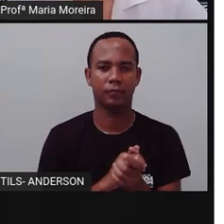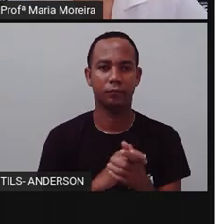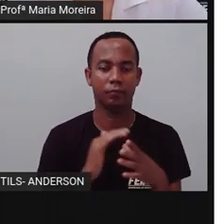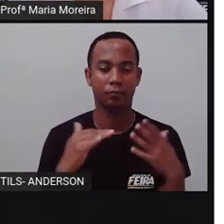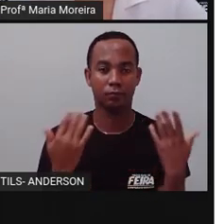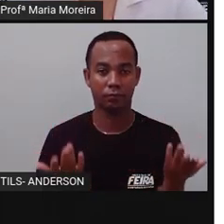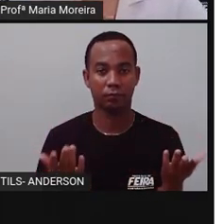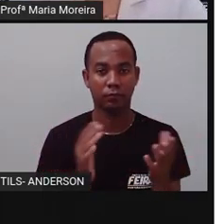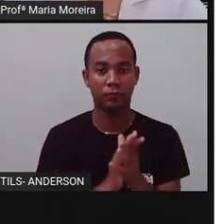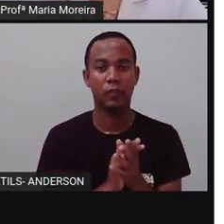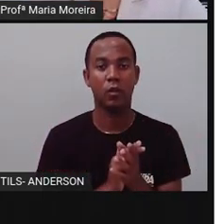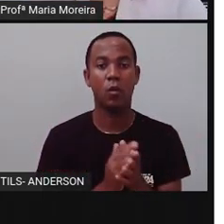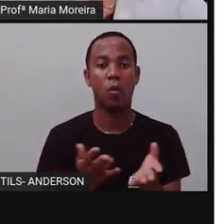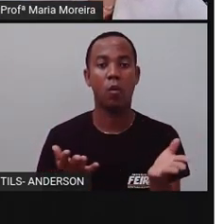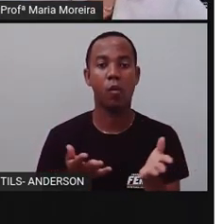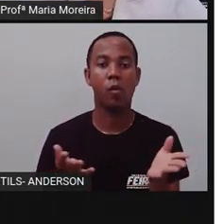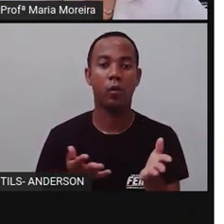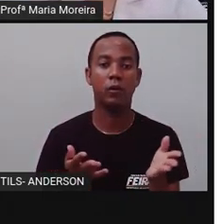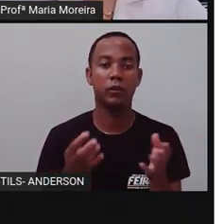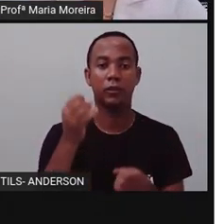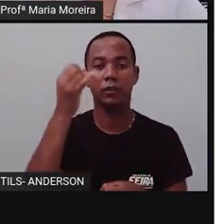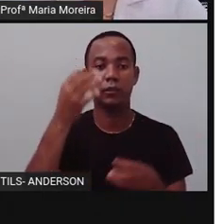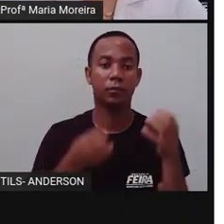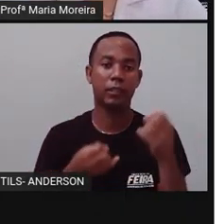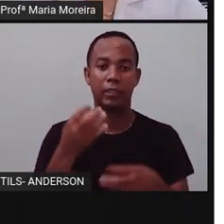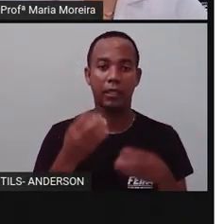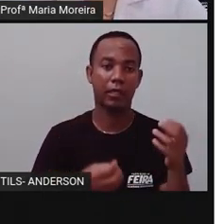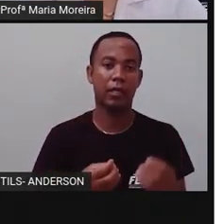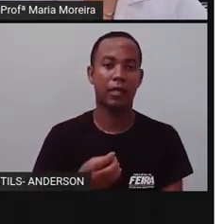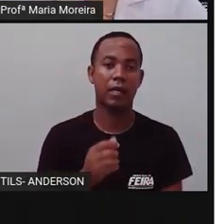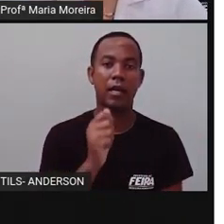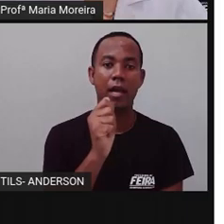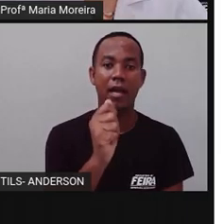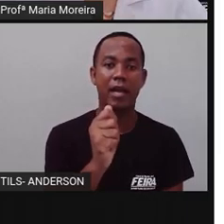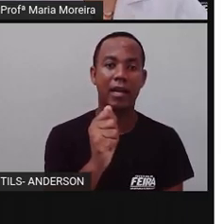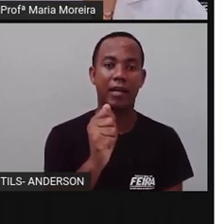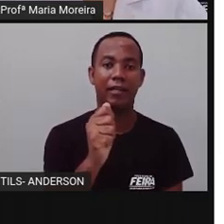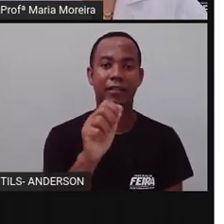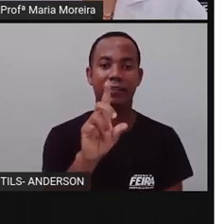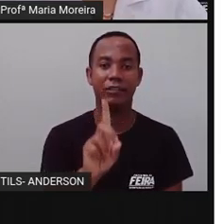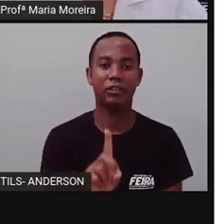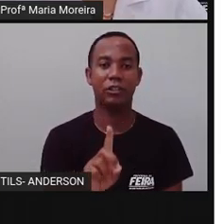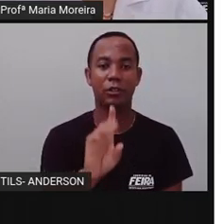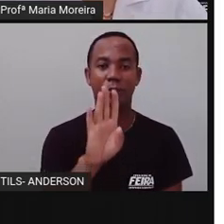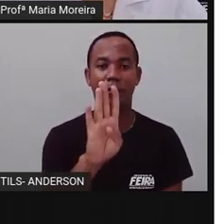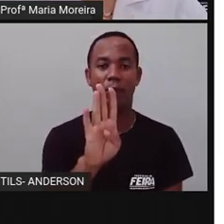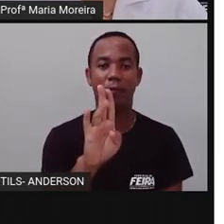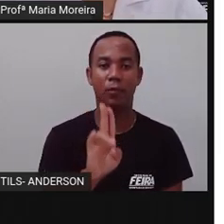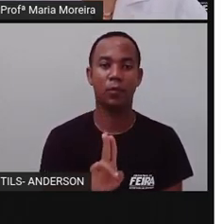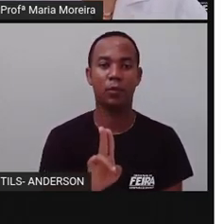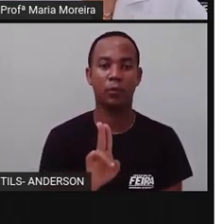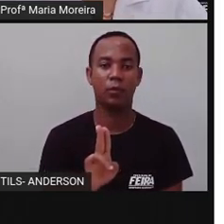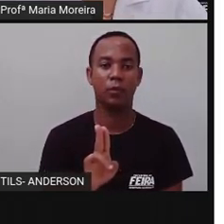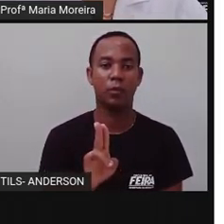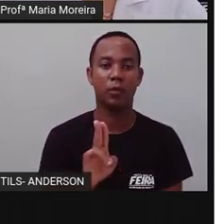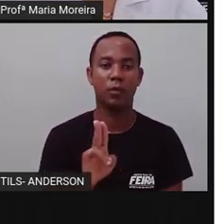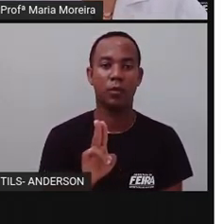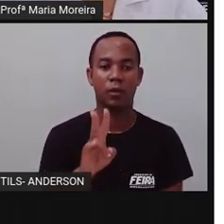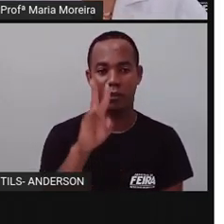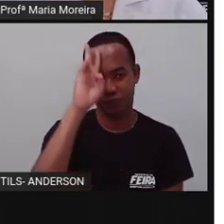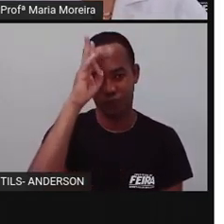Bom, vamos falar sobre Adibu, o cego e o crocodilo. Vamos contar, Anderson,